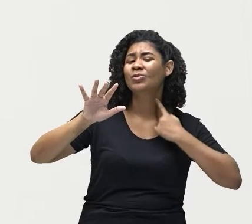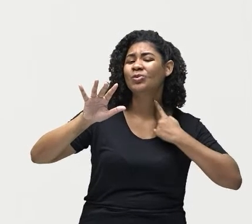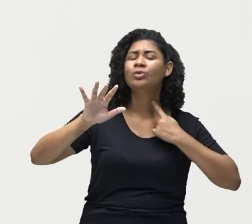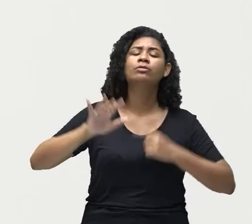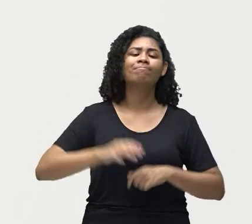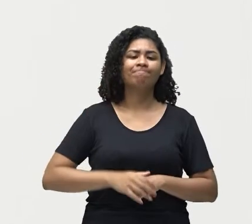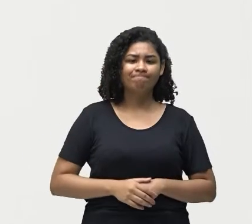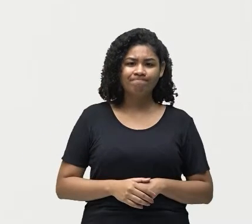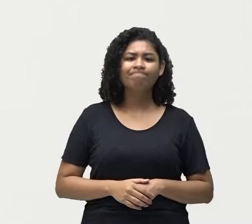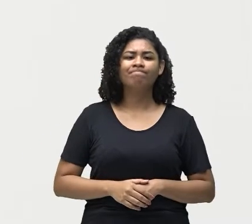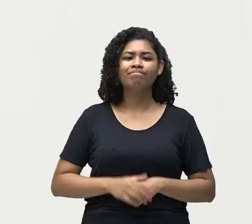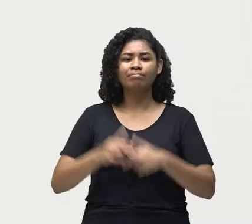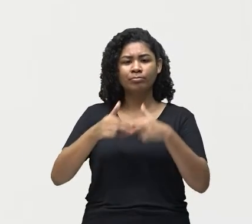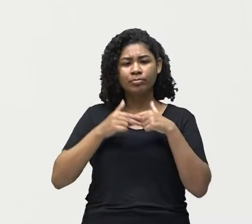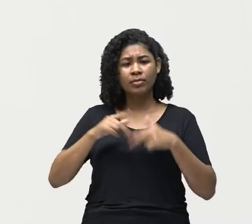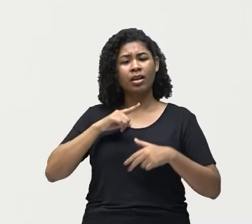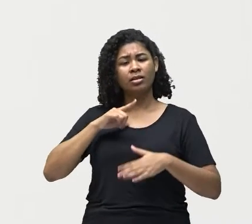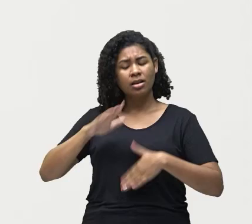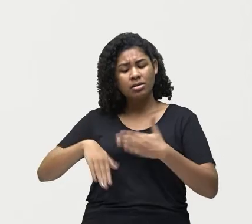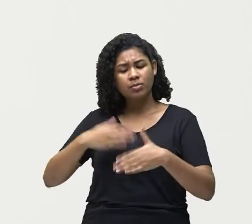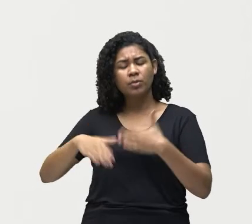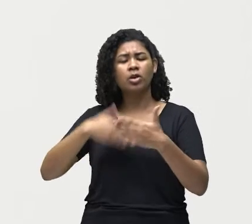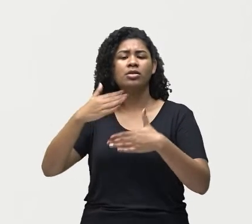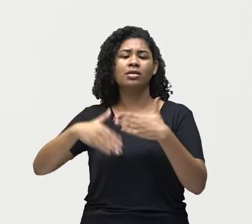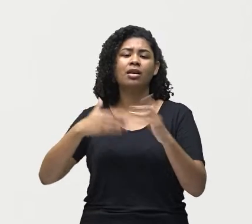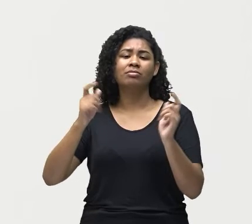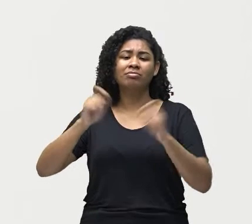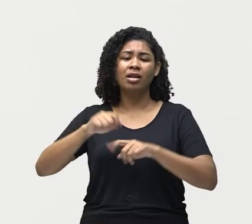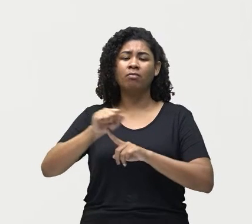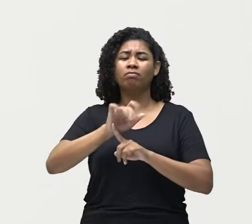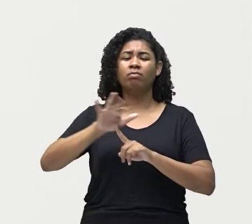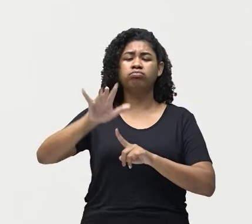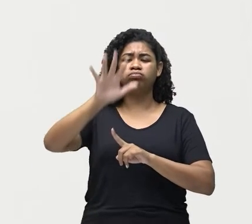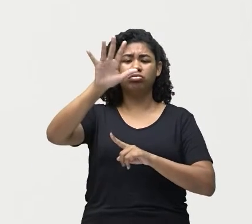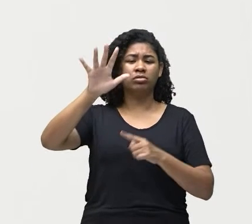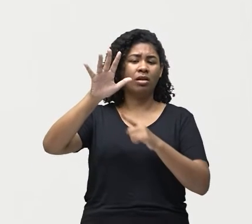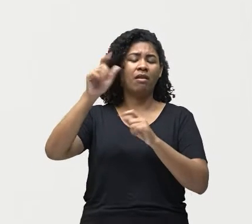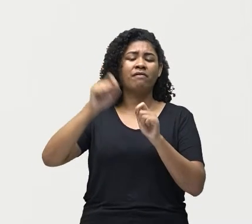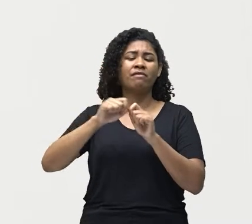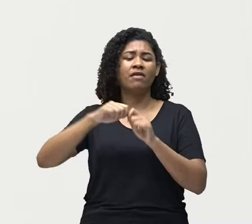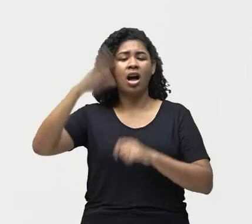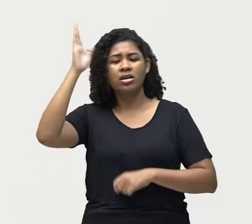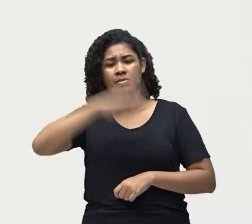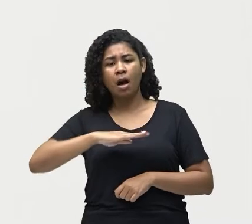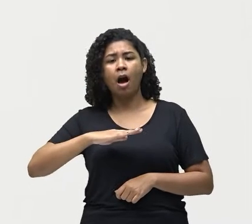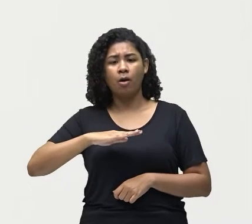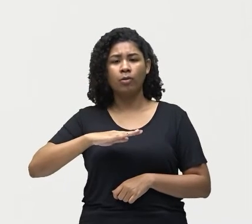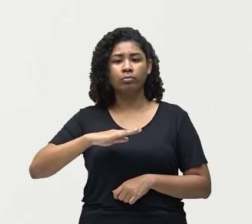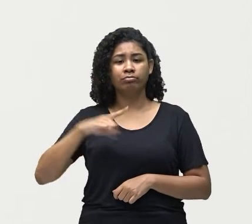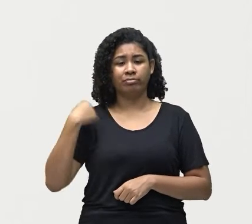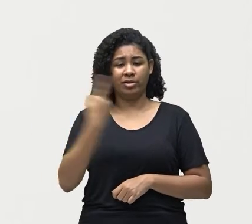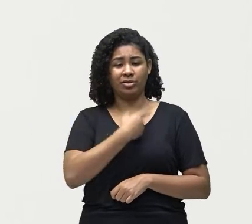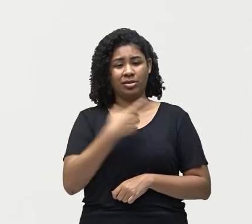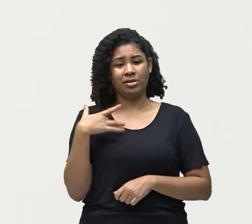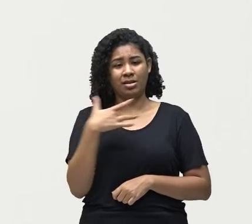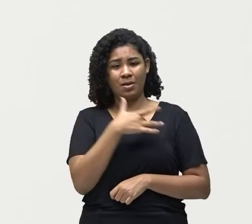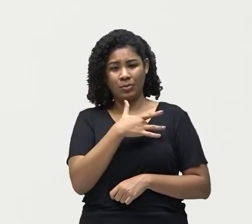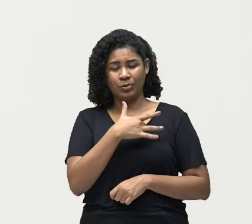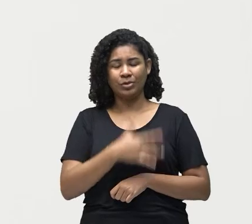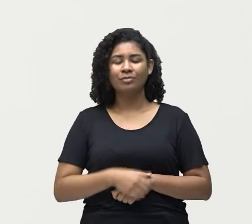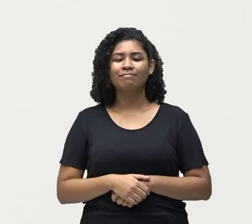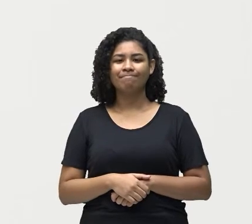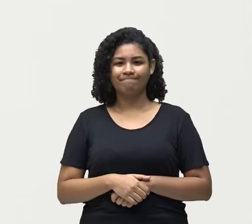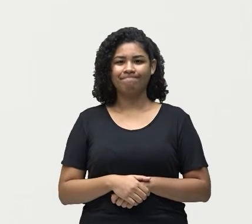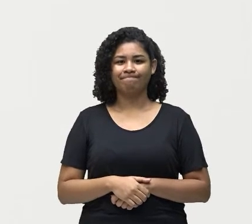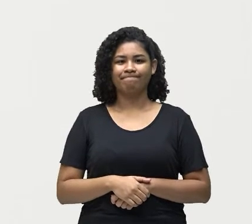porque ocorre o processo de combustão e com isso elimina gases que fazem mal tanto ao ambiente quanto à nossa saúde.